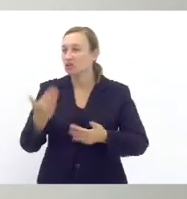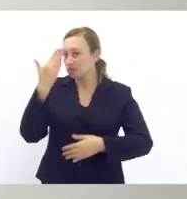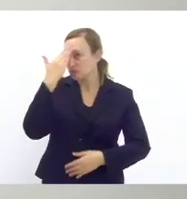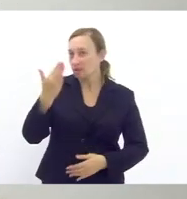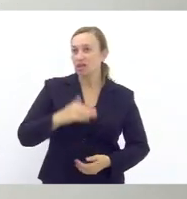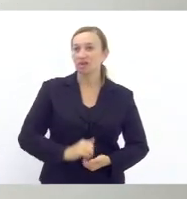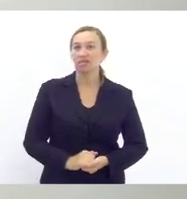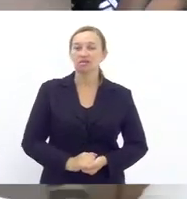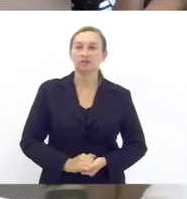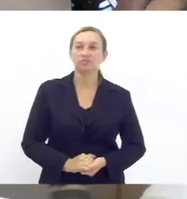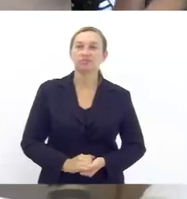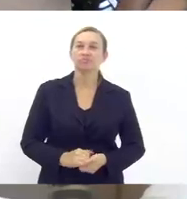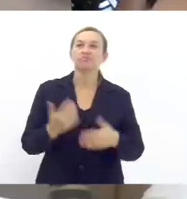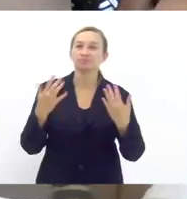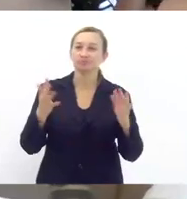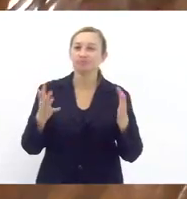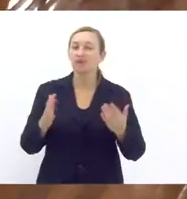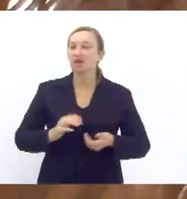obrigada